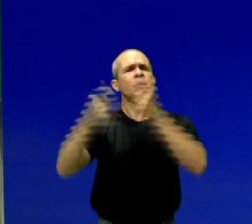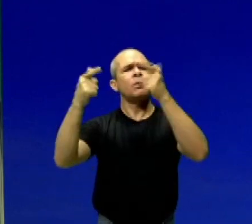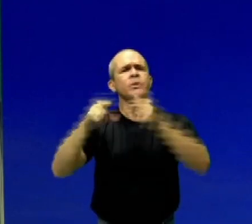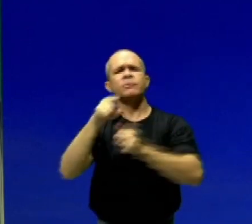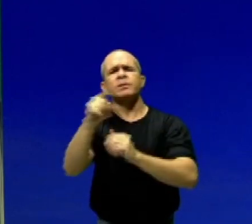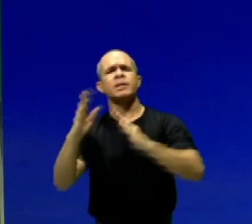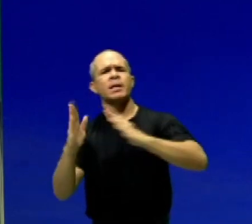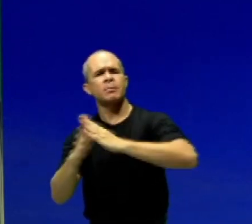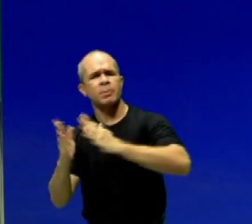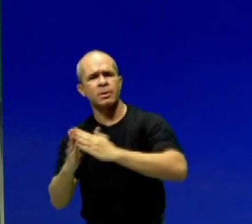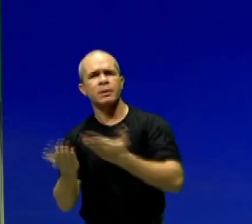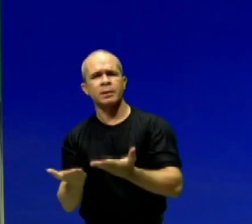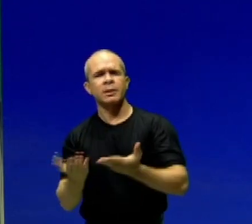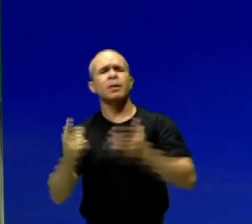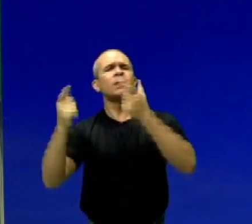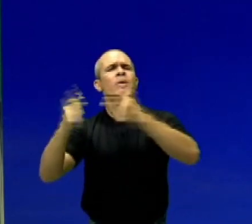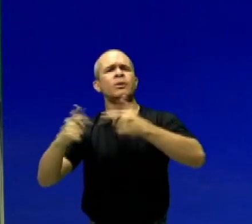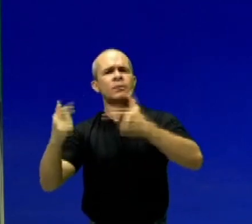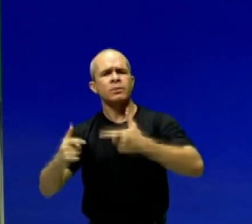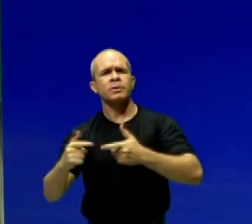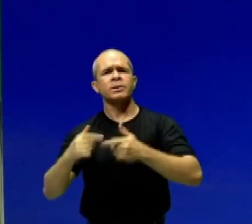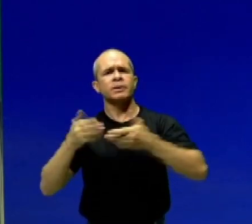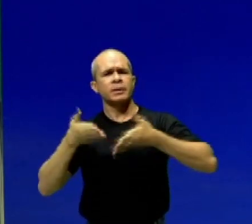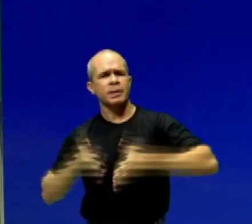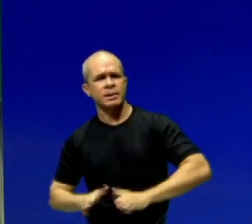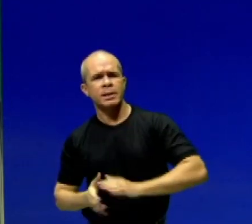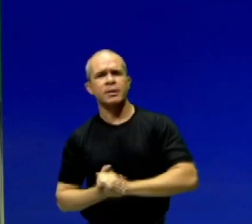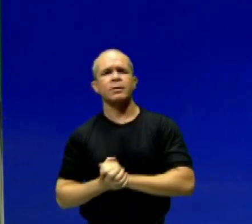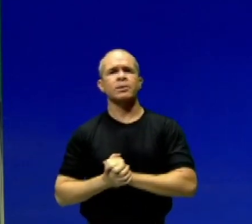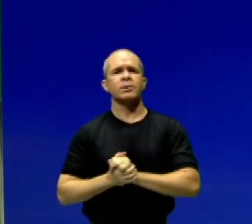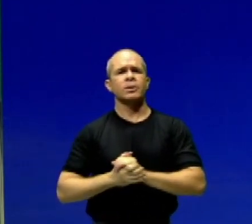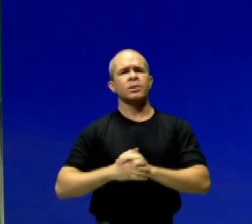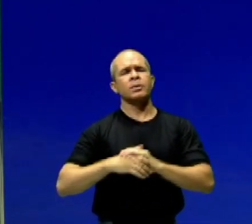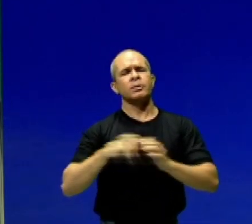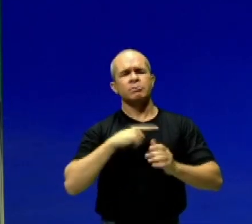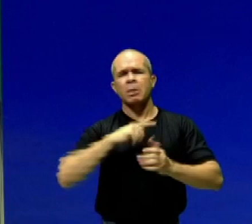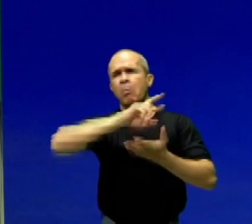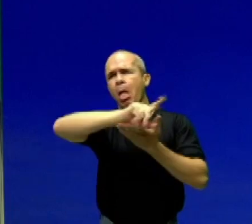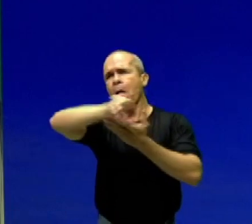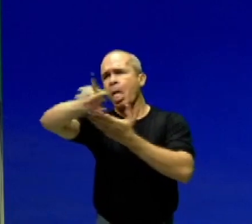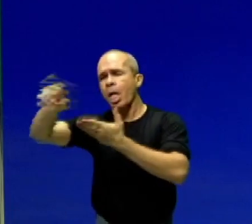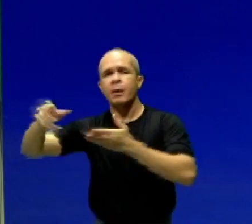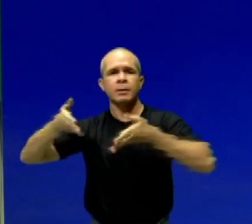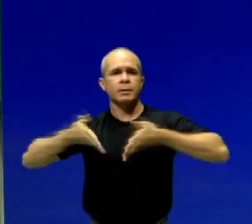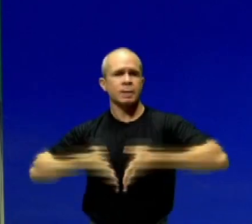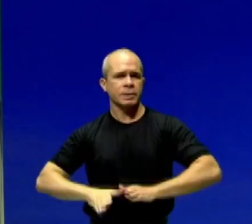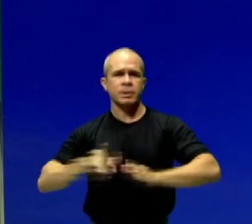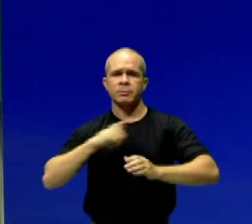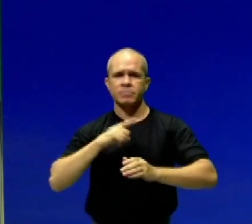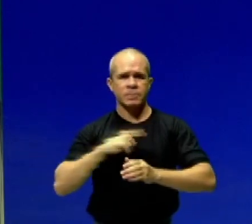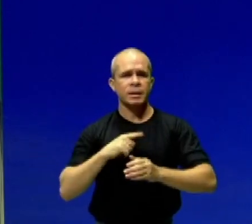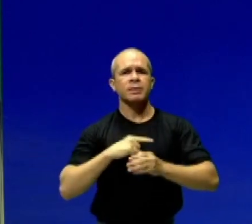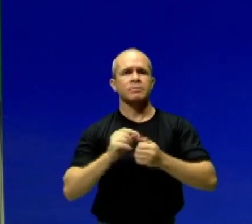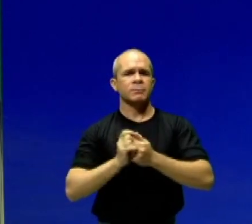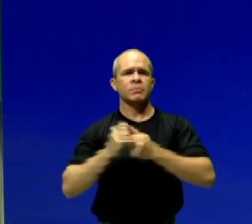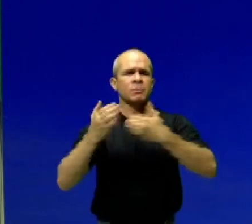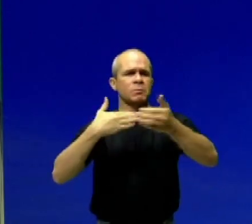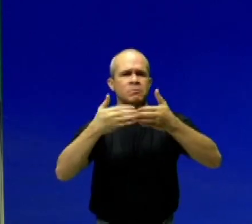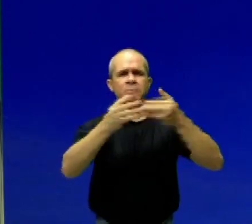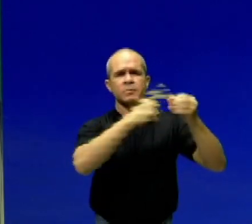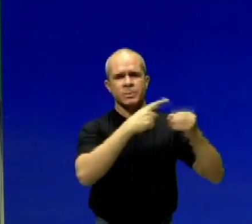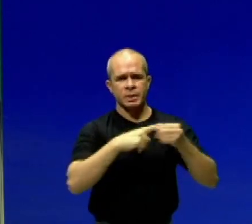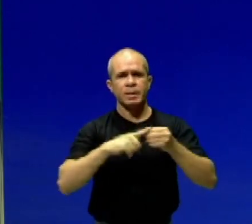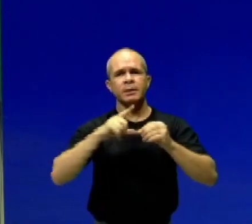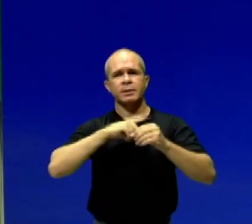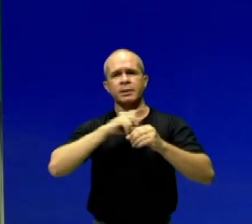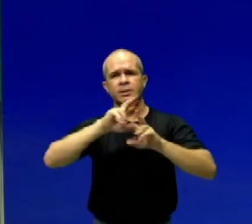in Goiânia. And you? Do you live in Goiânia? Do you live in Aruanã? Do you live in São Simão? Do you live in Quirinópolis? Where